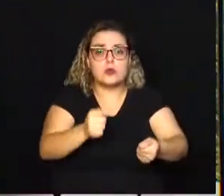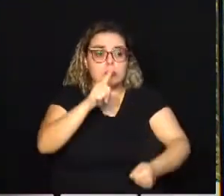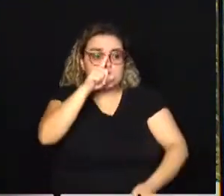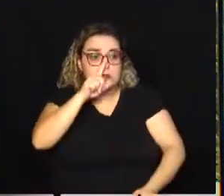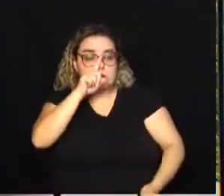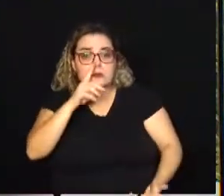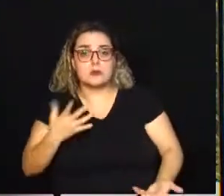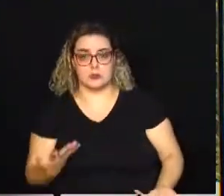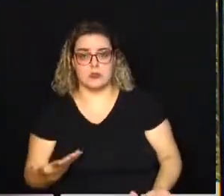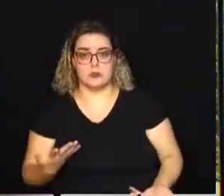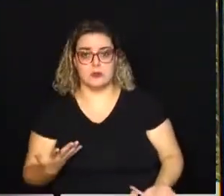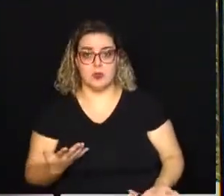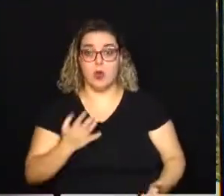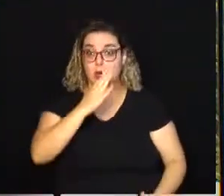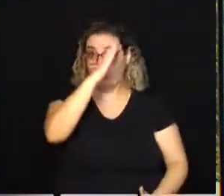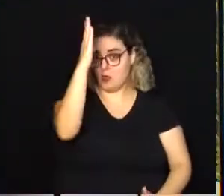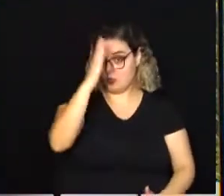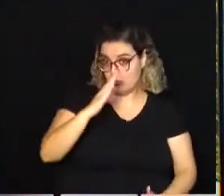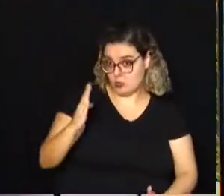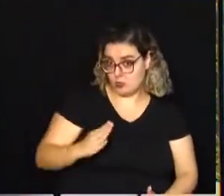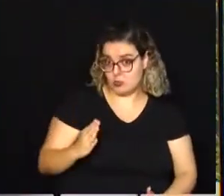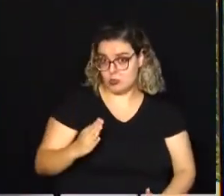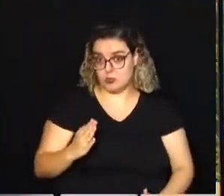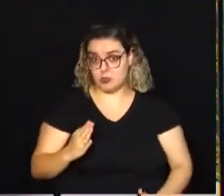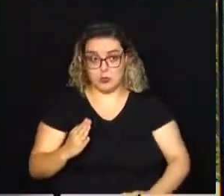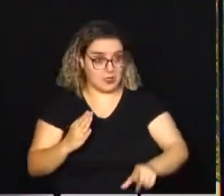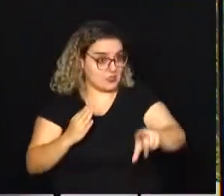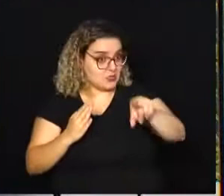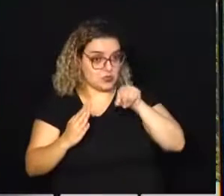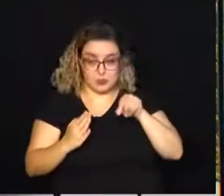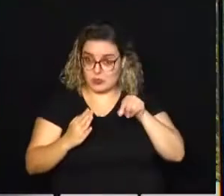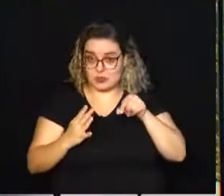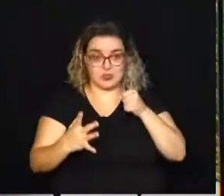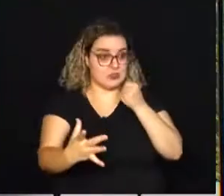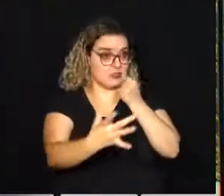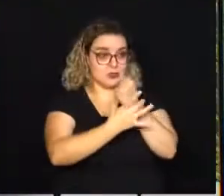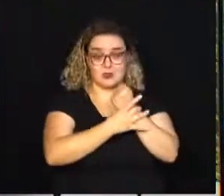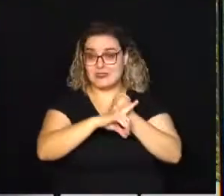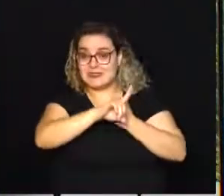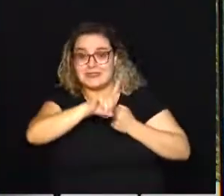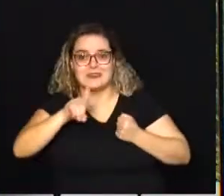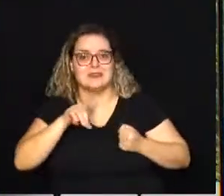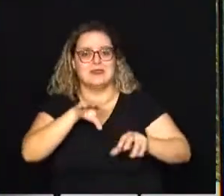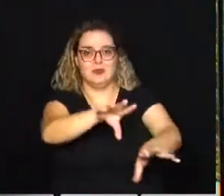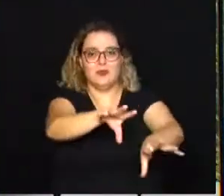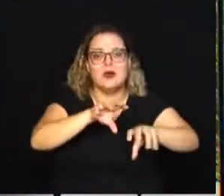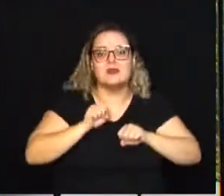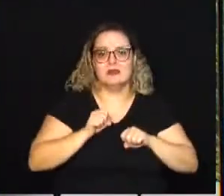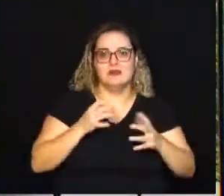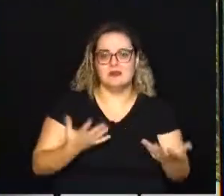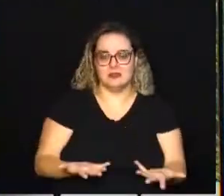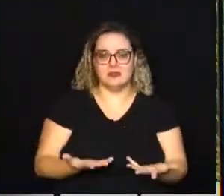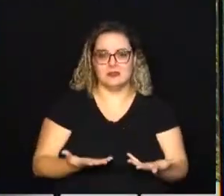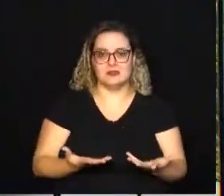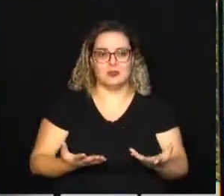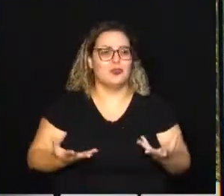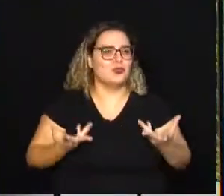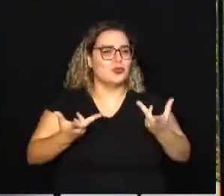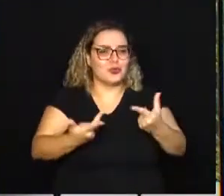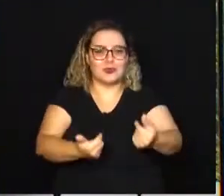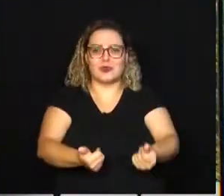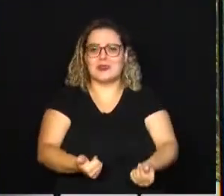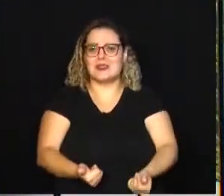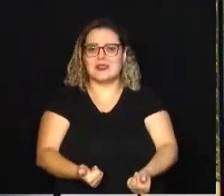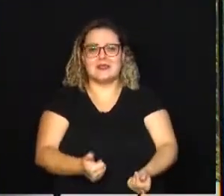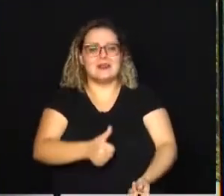as medidas, com as não medidas tomadas, né, com todo esse fracasso, a gente até tem falado, né, que o presidente